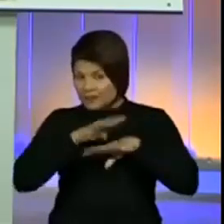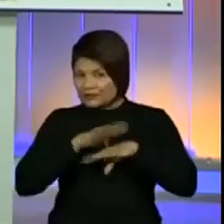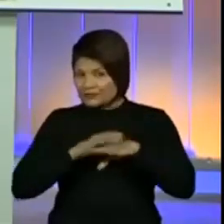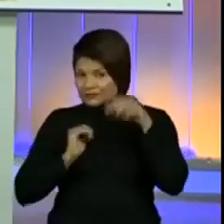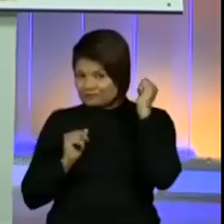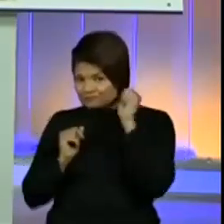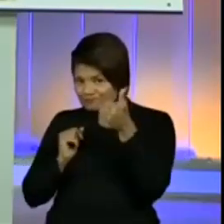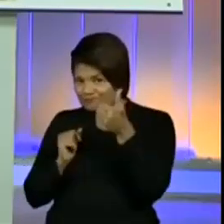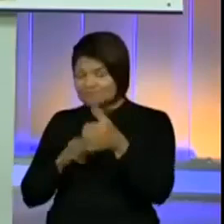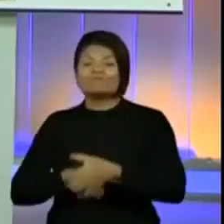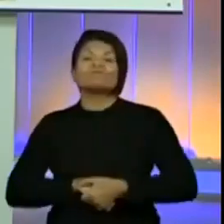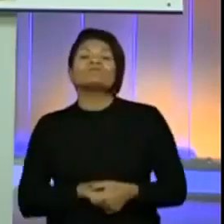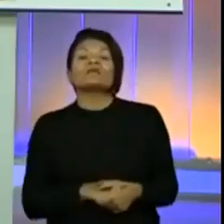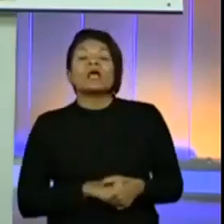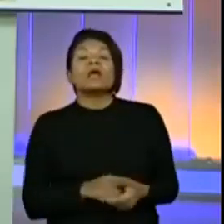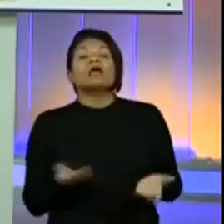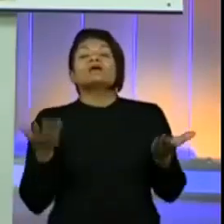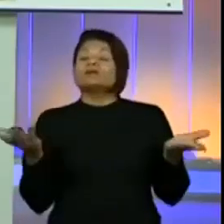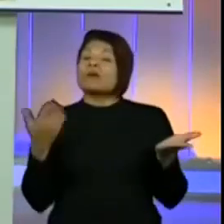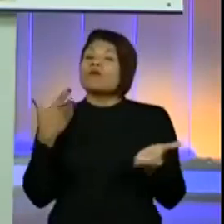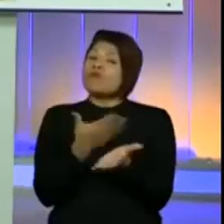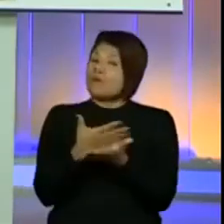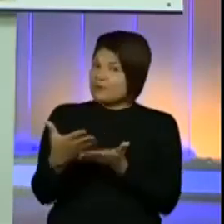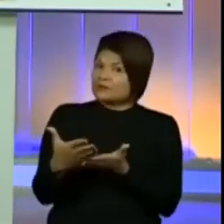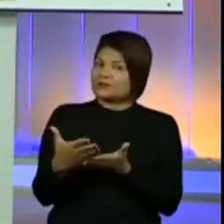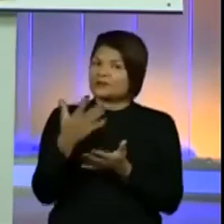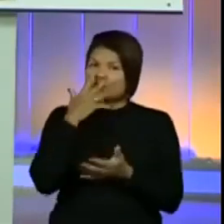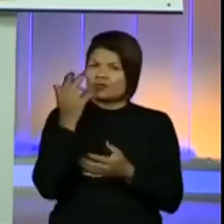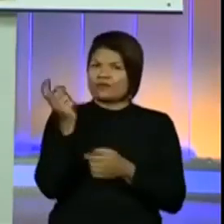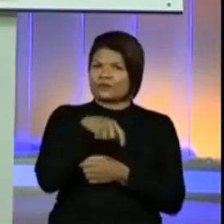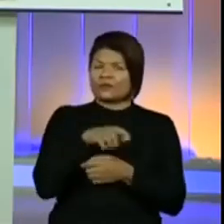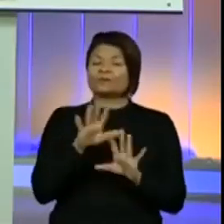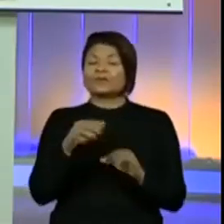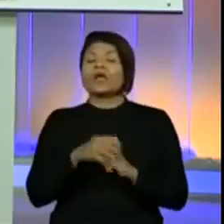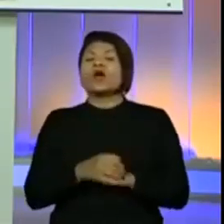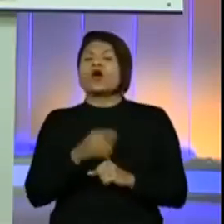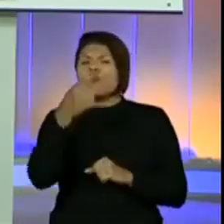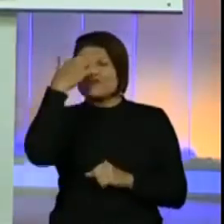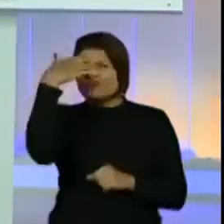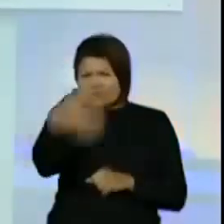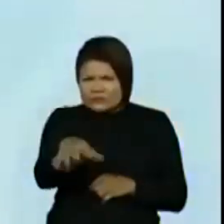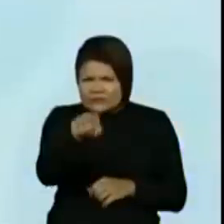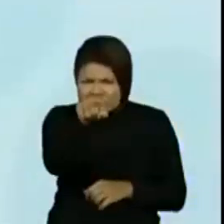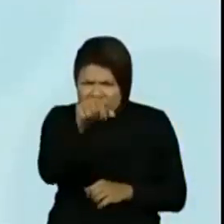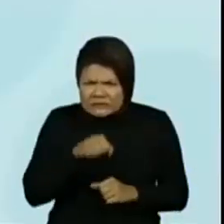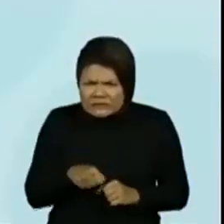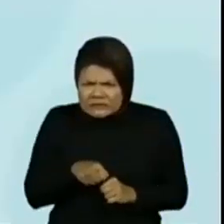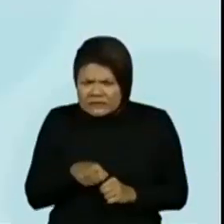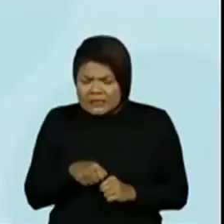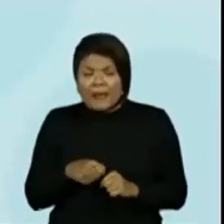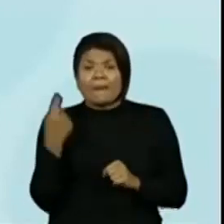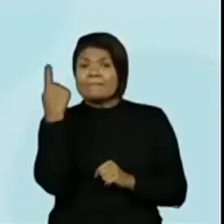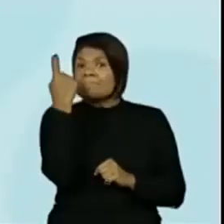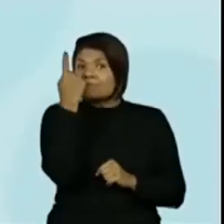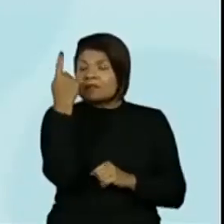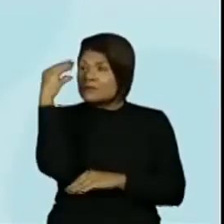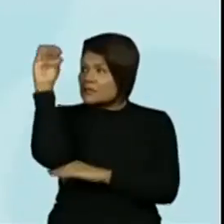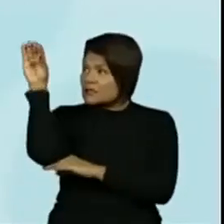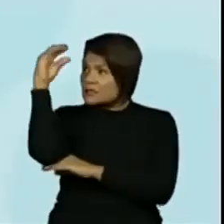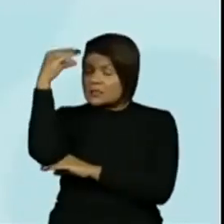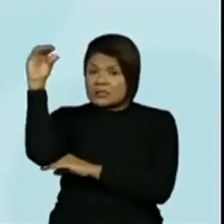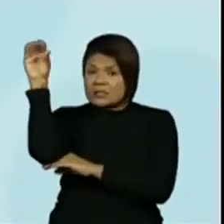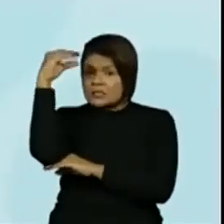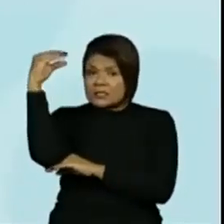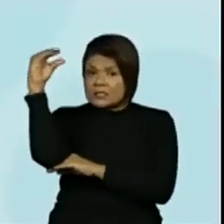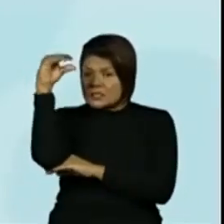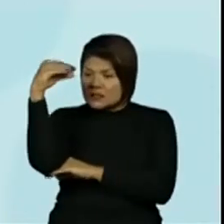lá? Então, começando, acho que volta um. Você sabia que o primeiro dinossauro fossilizado